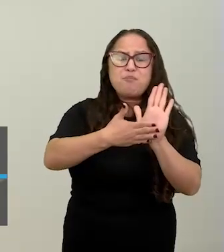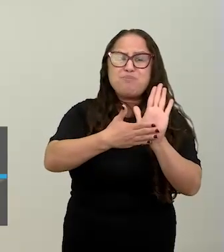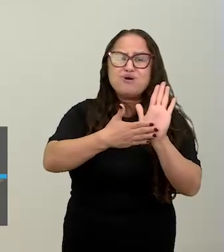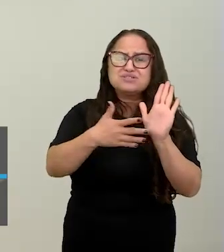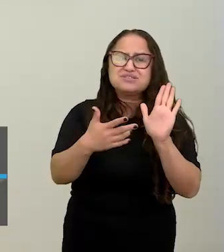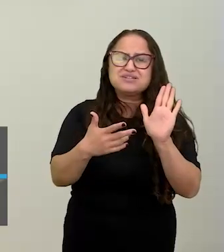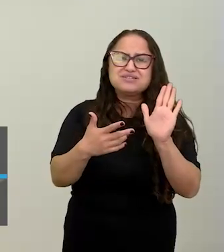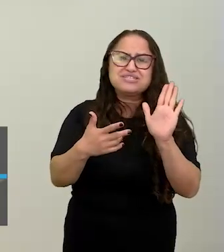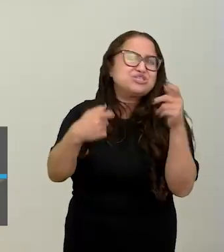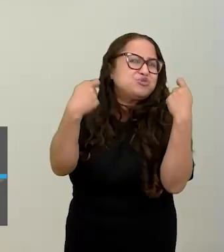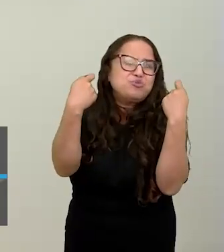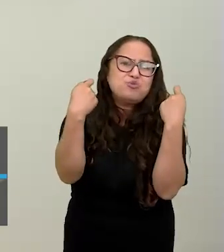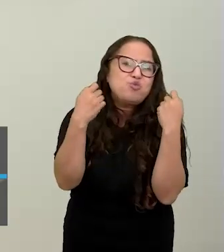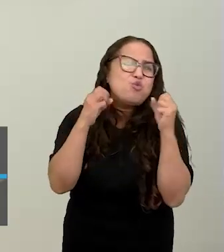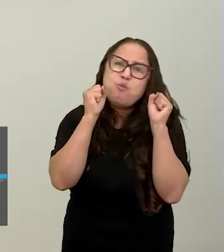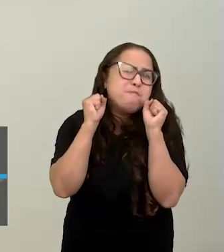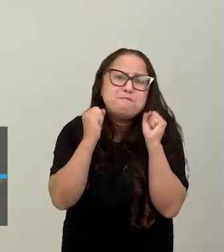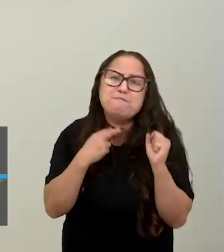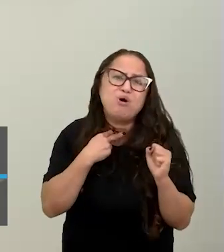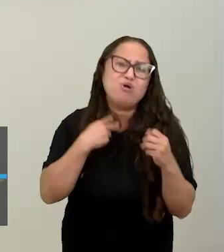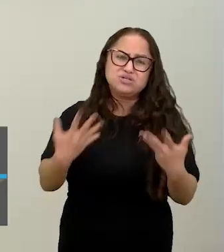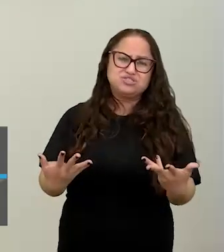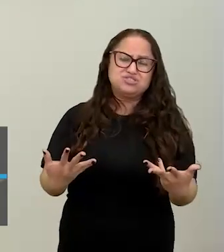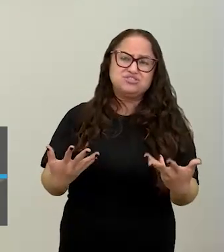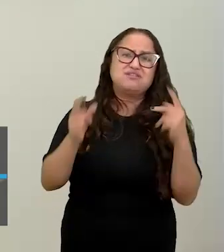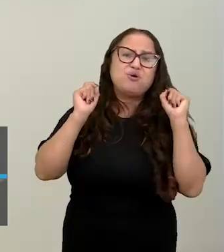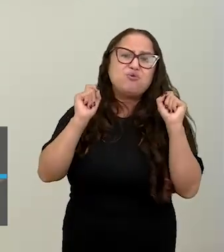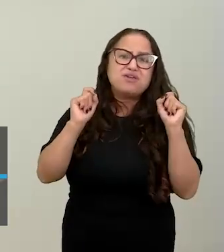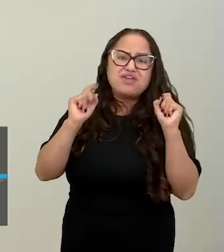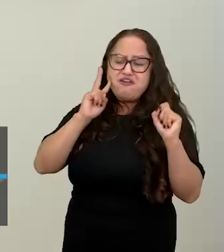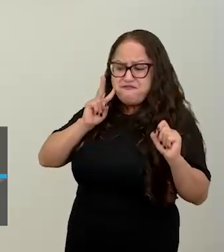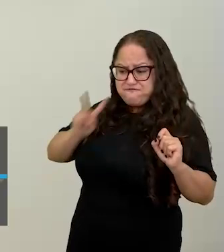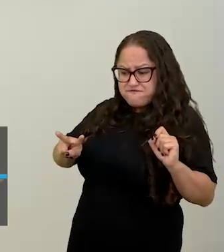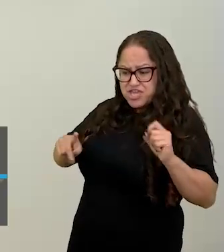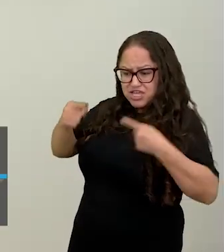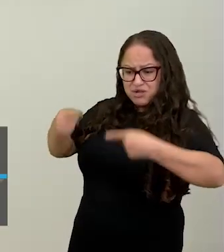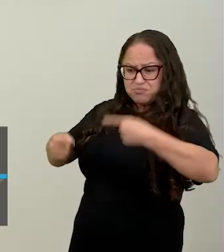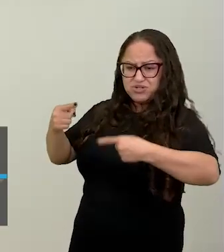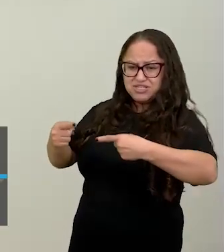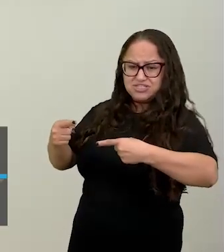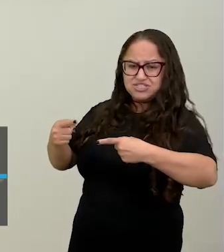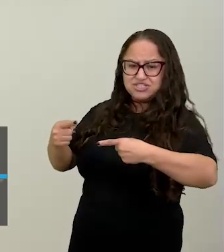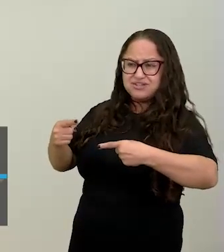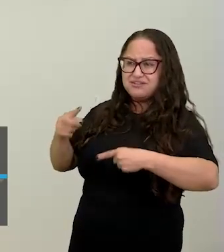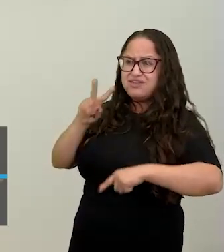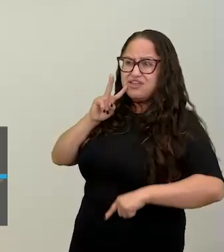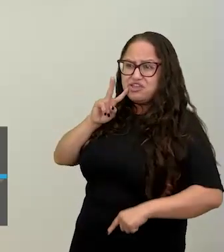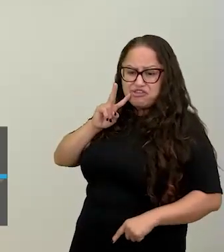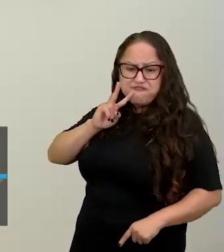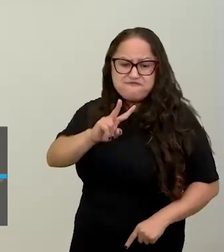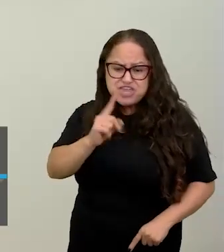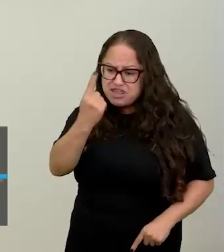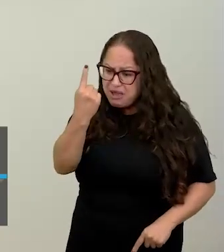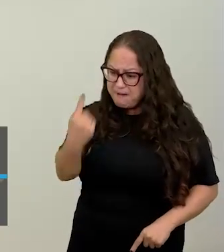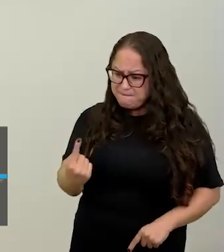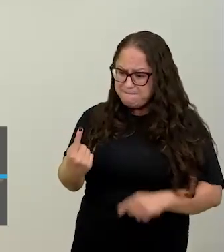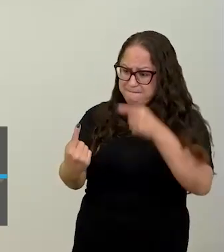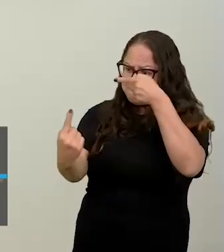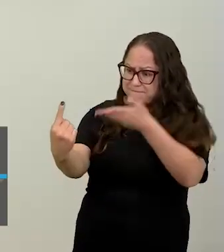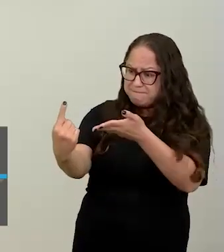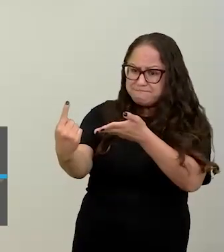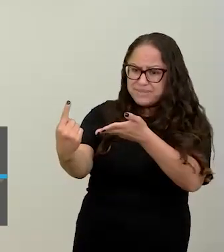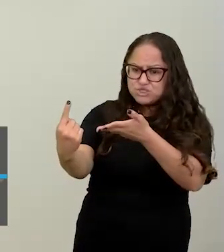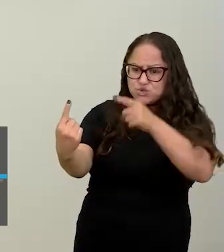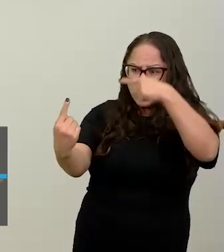tomar. Que é a questão da gente olhar para políticos sem olhar naquela pessoa um funcionário. Né? Por exemplo, quando eu